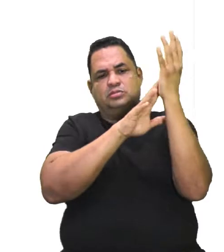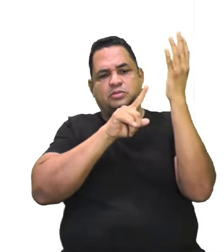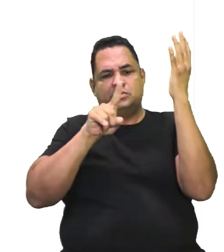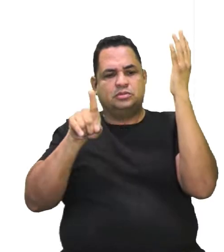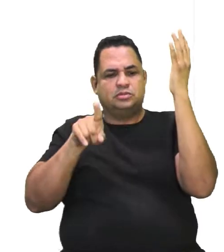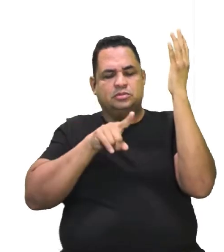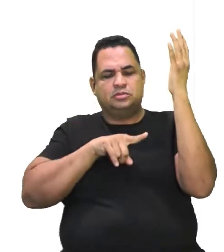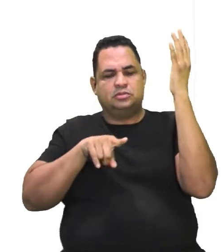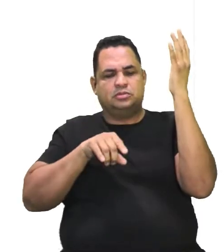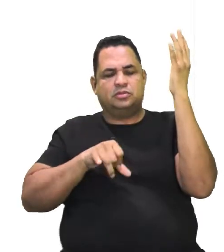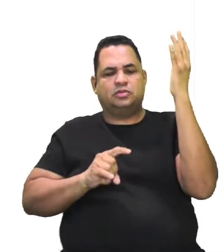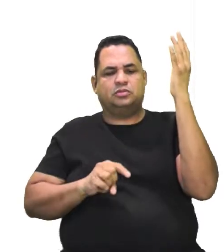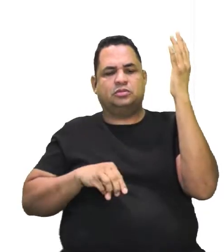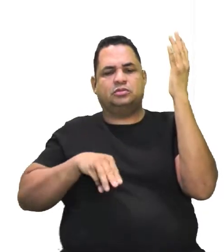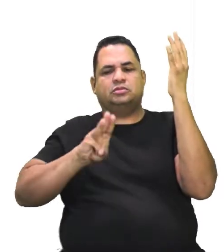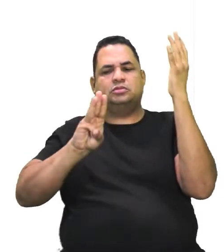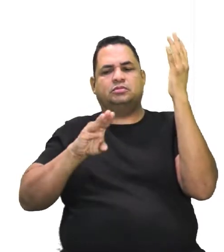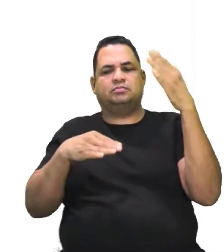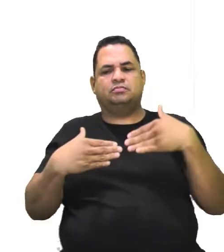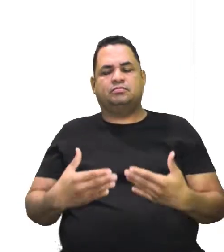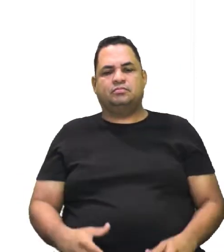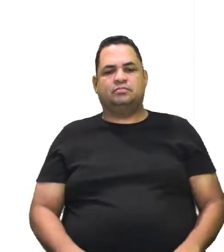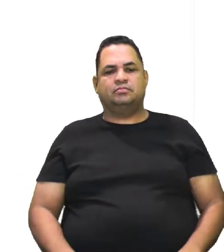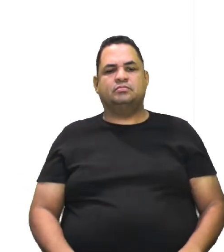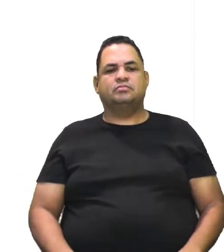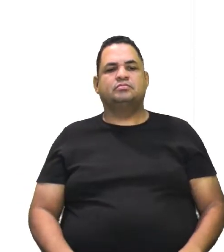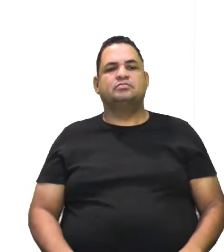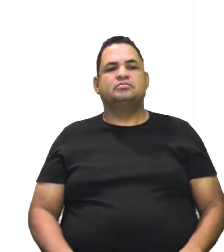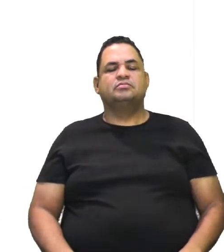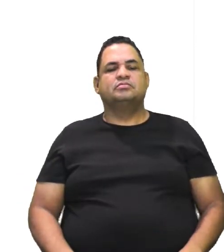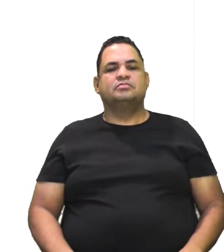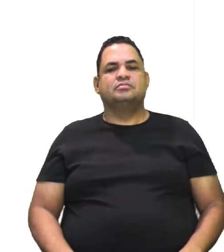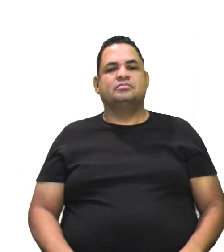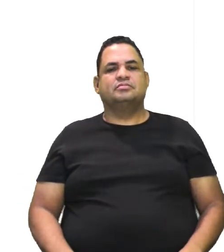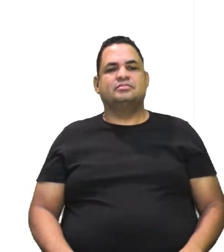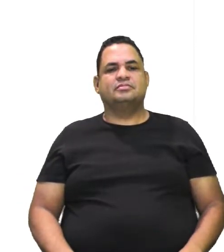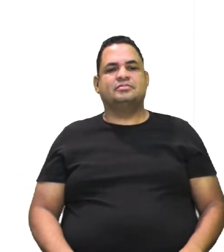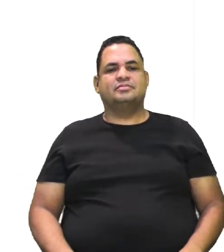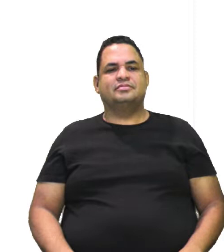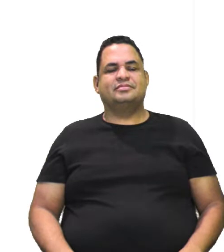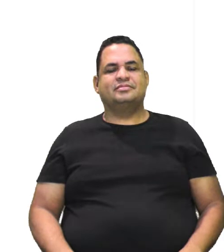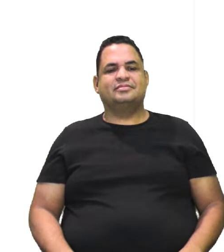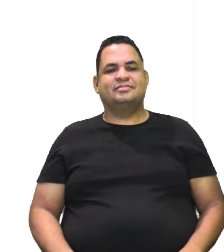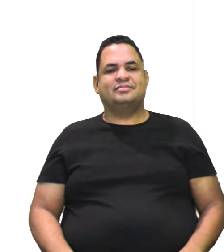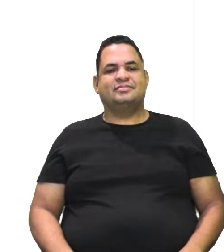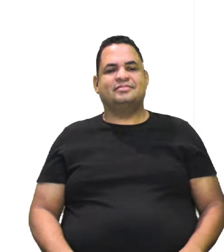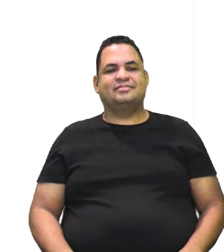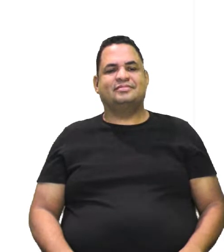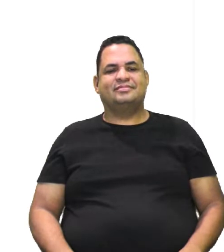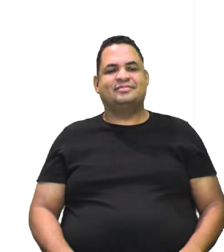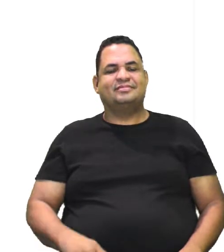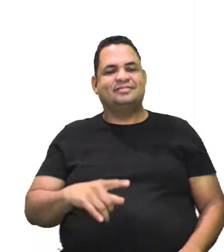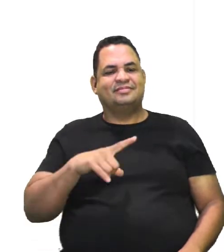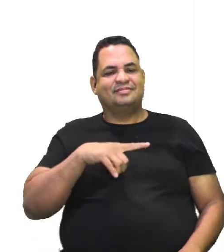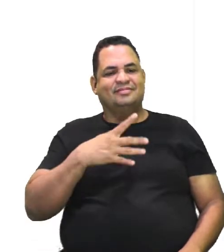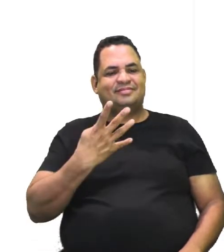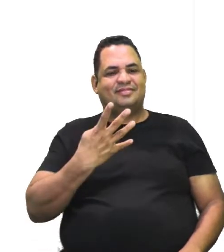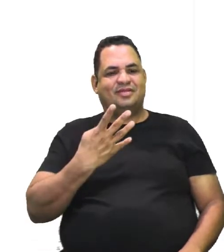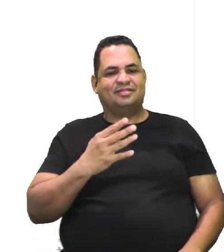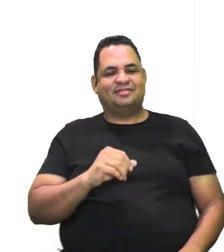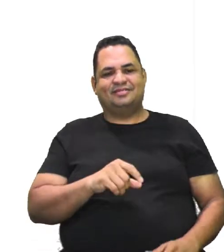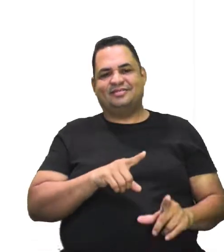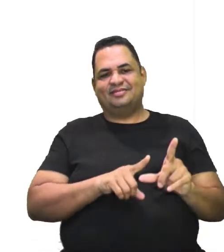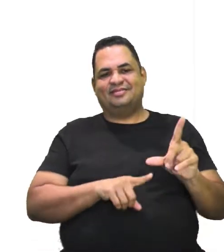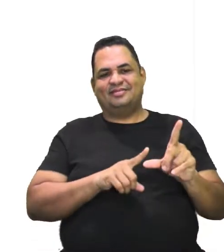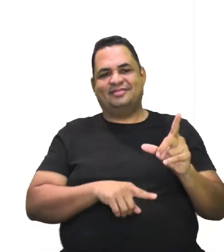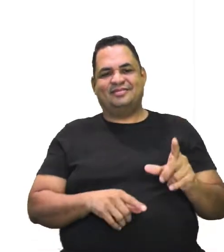Z ou eixo W? A, B, C. O, B, D, C. Tem quase 4 letrinhas aí.